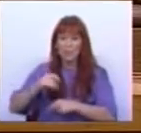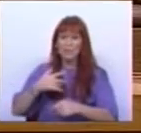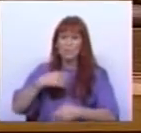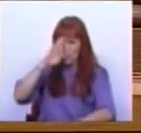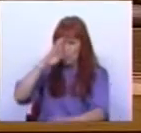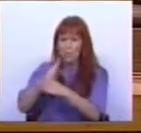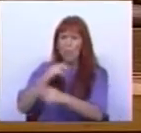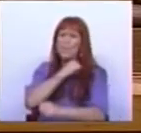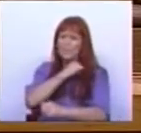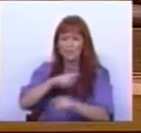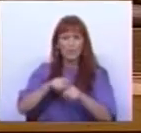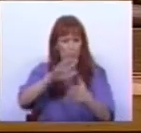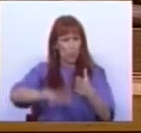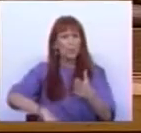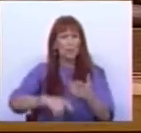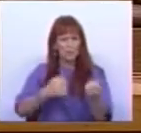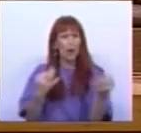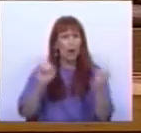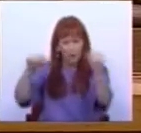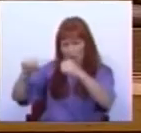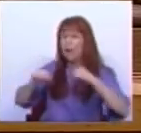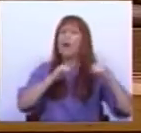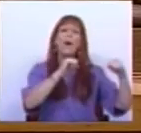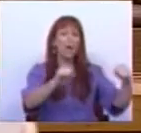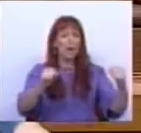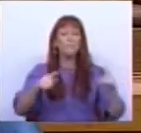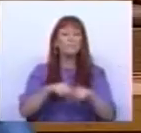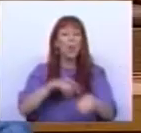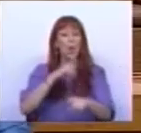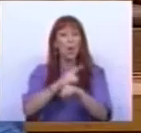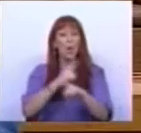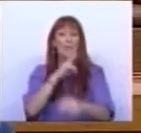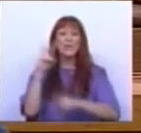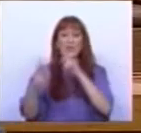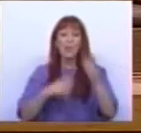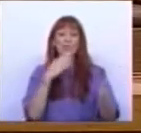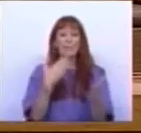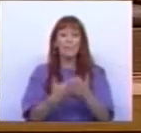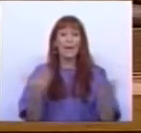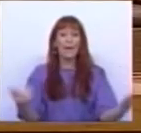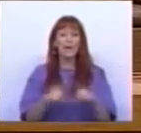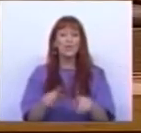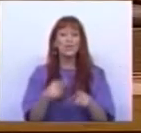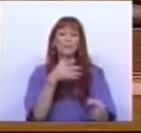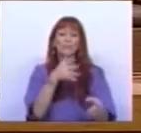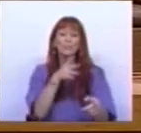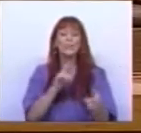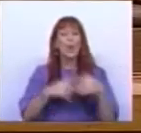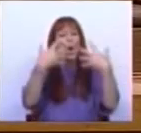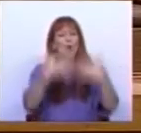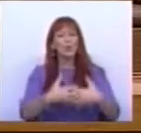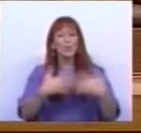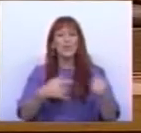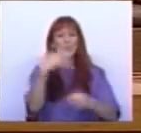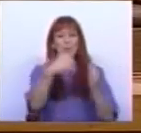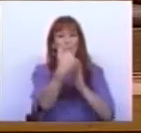o empenho permitiu um texto consensualizado e que ao mesmo tempo dá resposta às observações ou às dúvidas